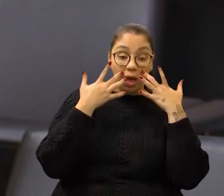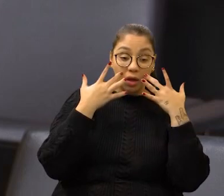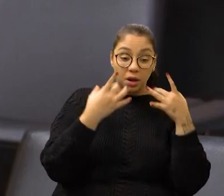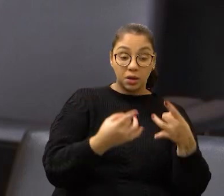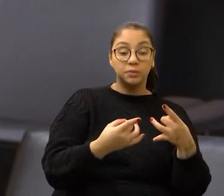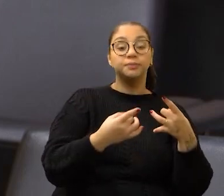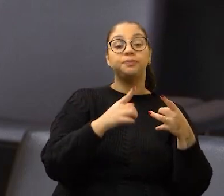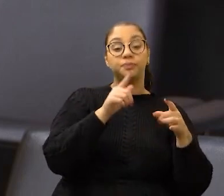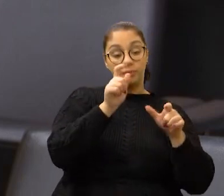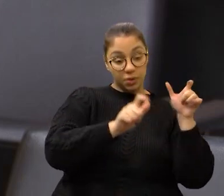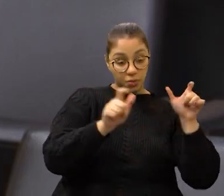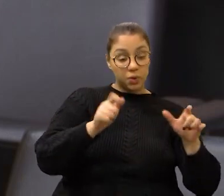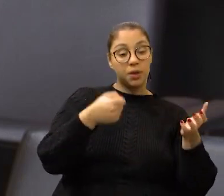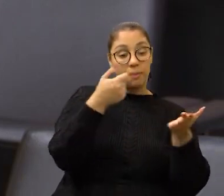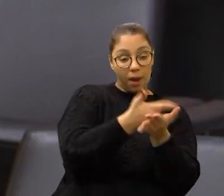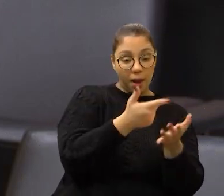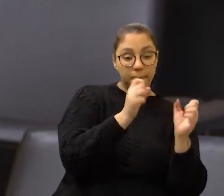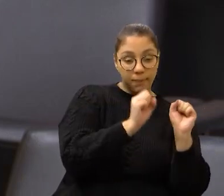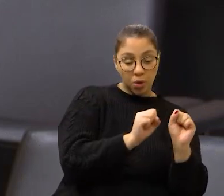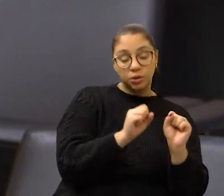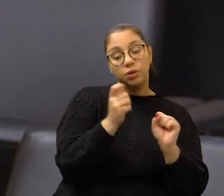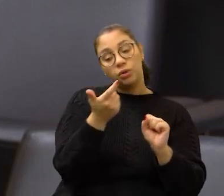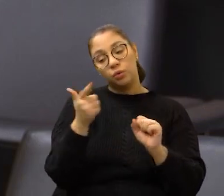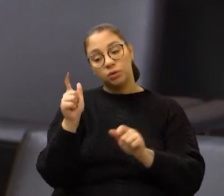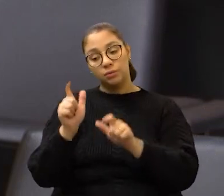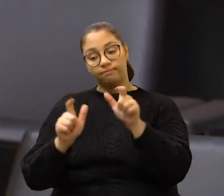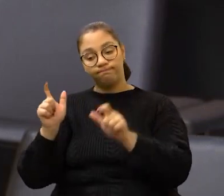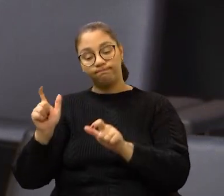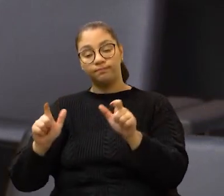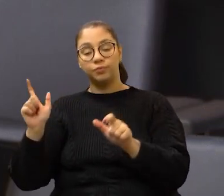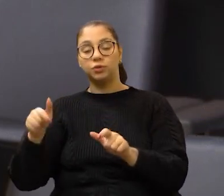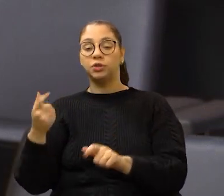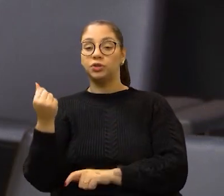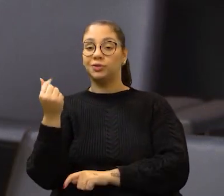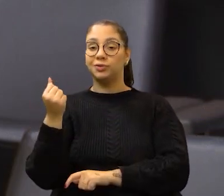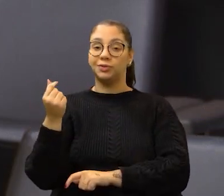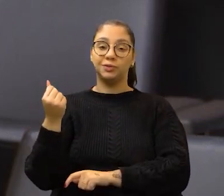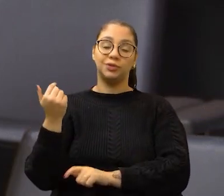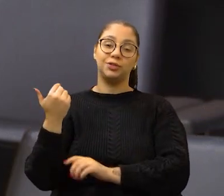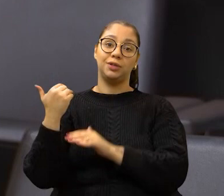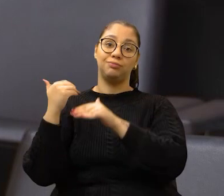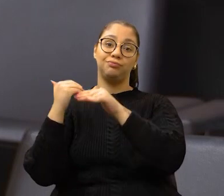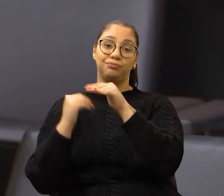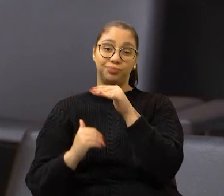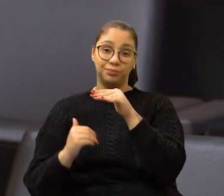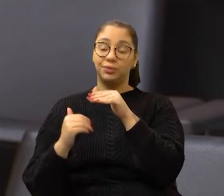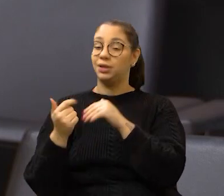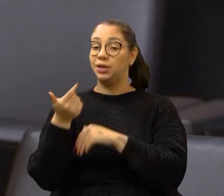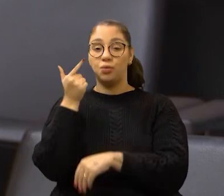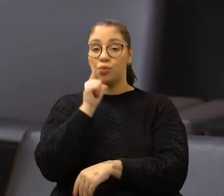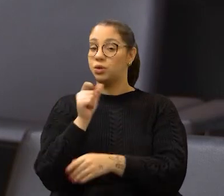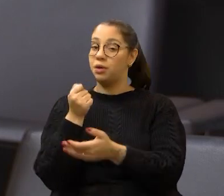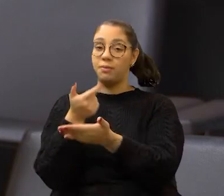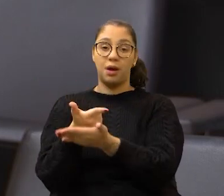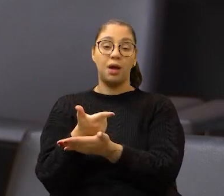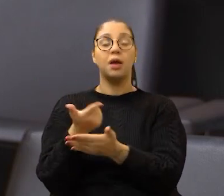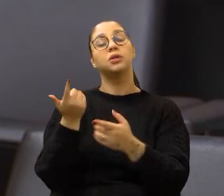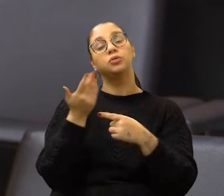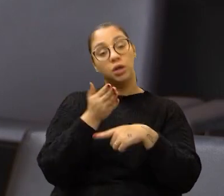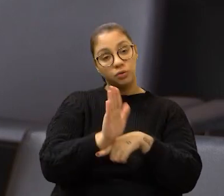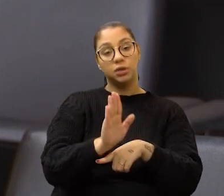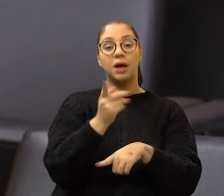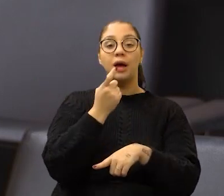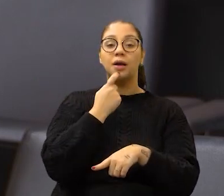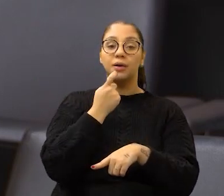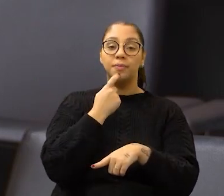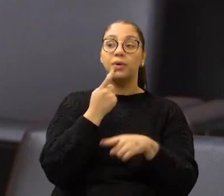a atenção tanto àqueles que podem pagar, como também para aqueles que são de baixa renda, que não têm condição. Isso vai ajudar a cidade de